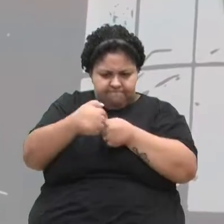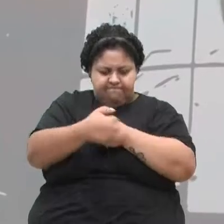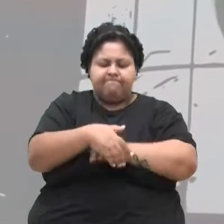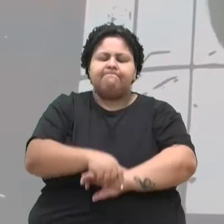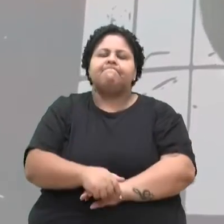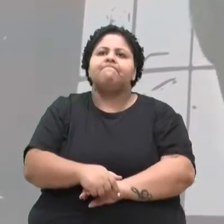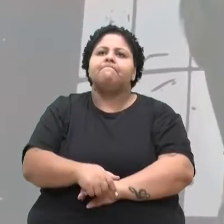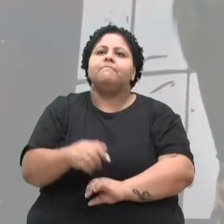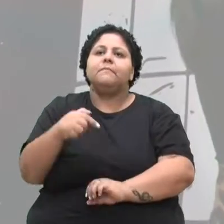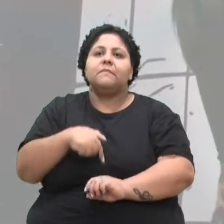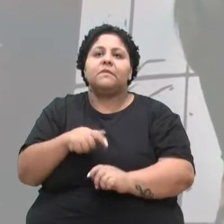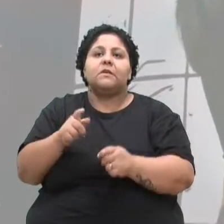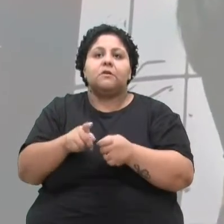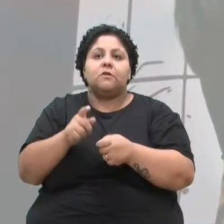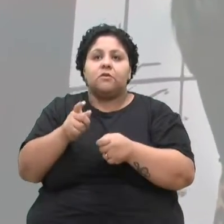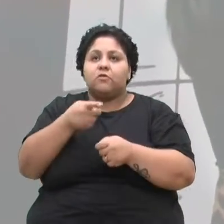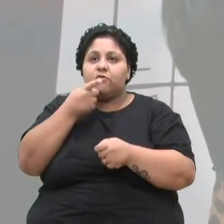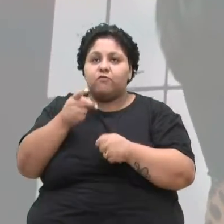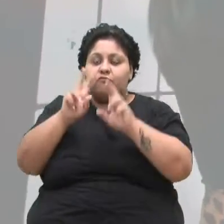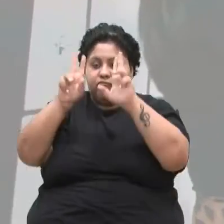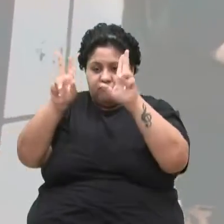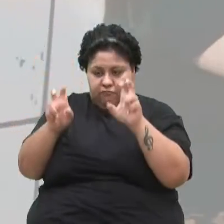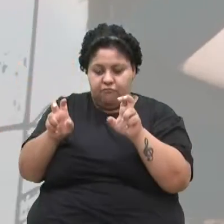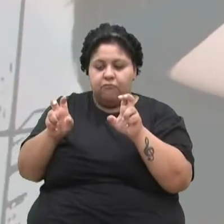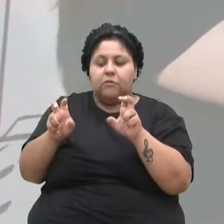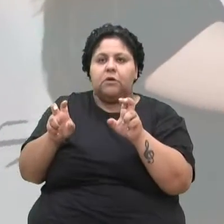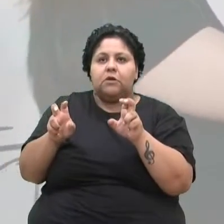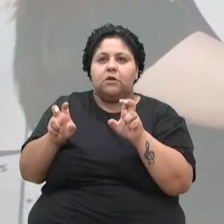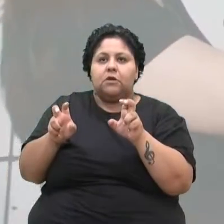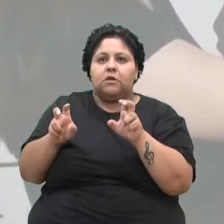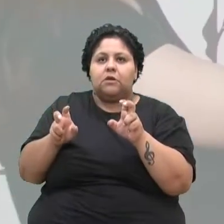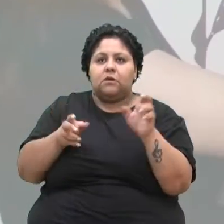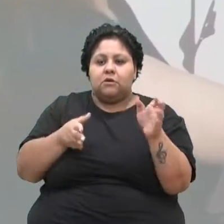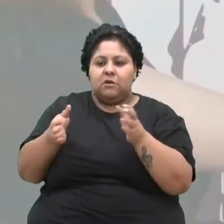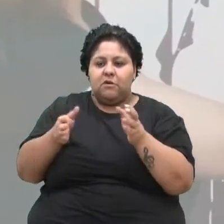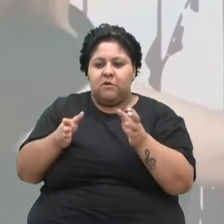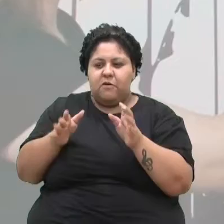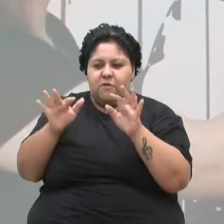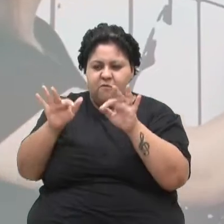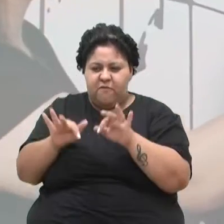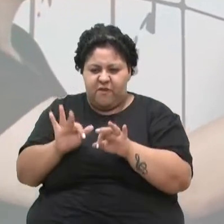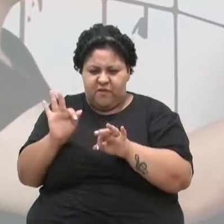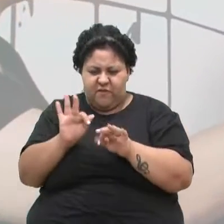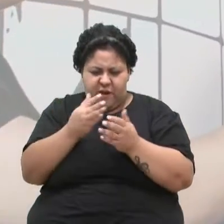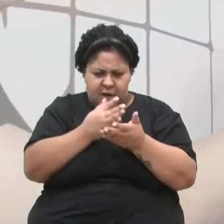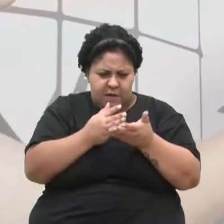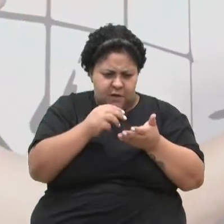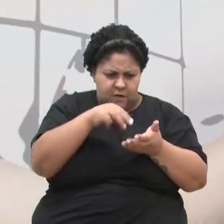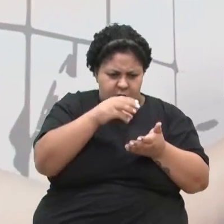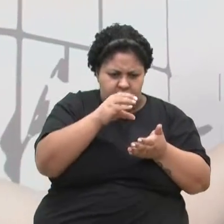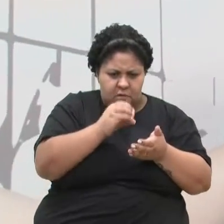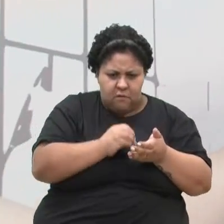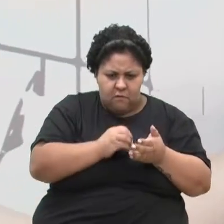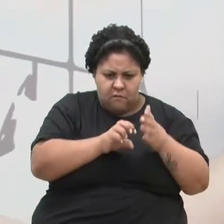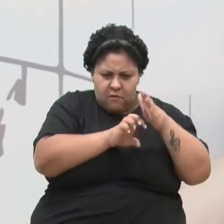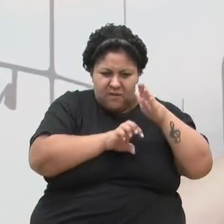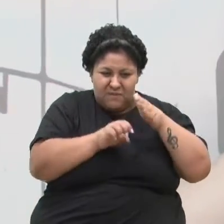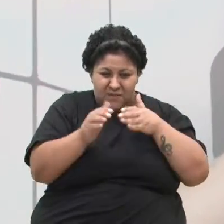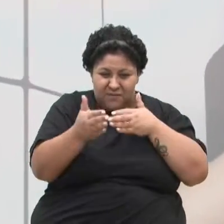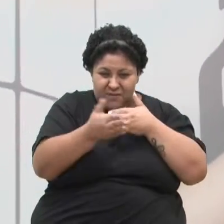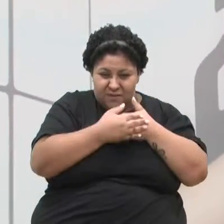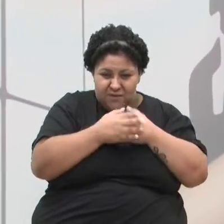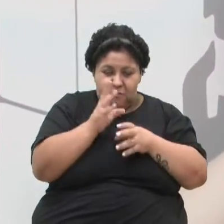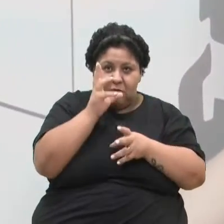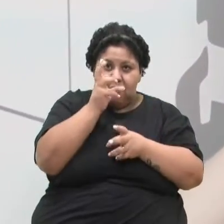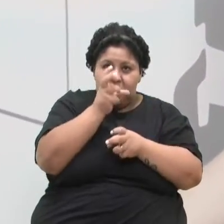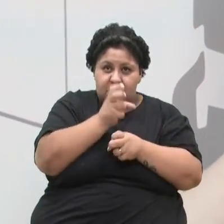Sim, sim. Eu fiz questão de abordar hoje no meu grande expediente, porque essa época de fim de fevereiro, início de março, é quando as empresas estão fechando seus